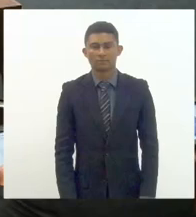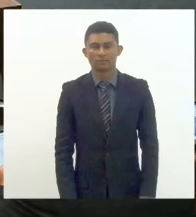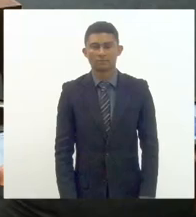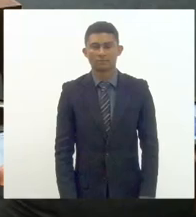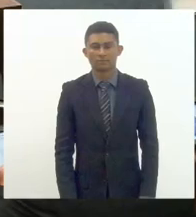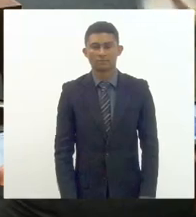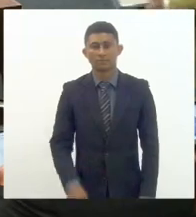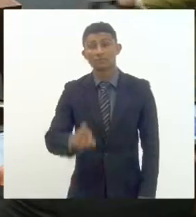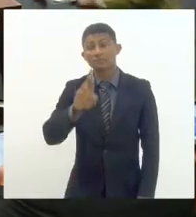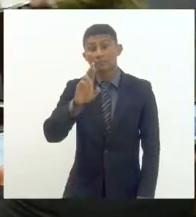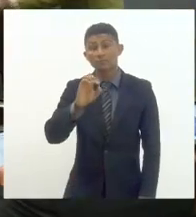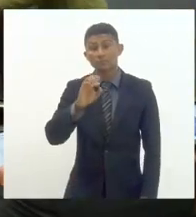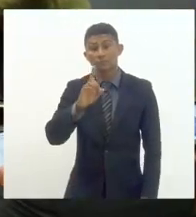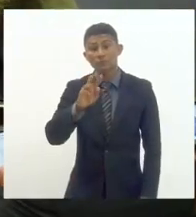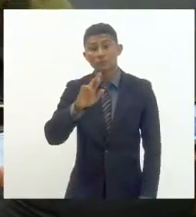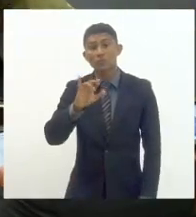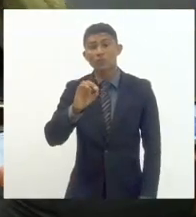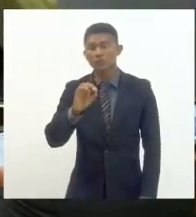Rodrigo.